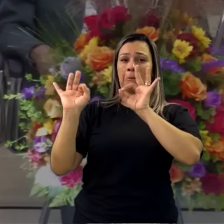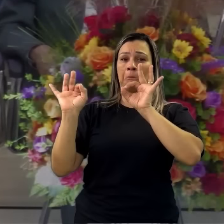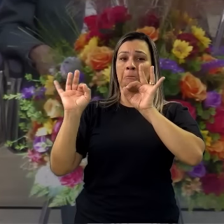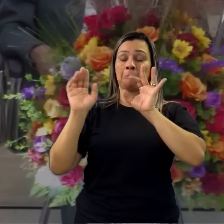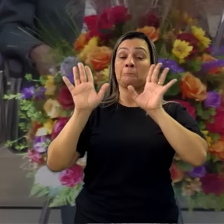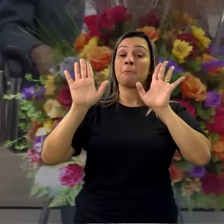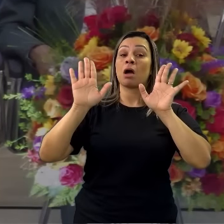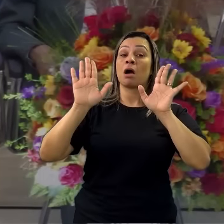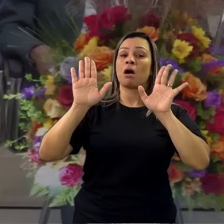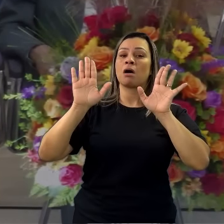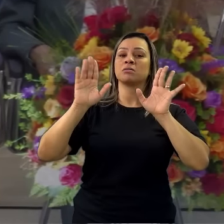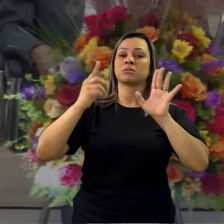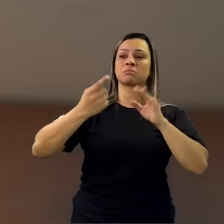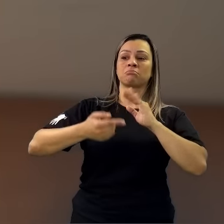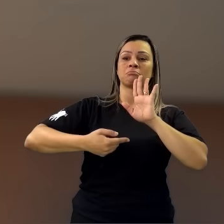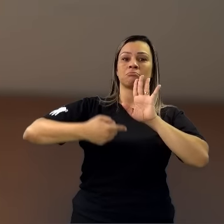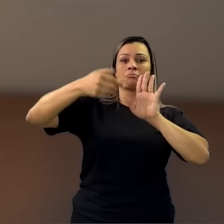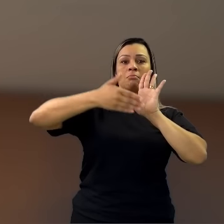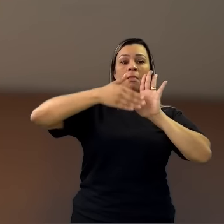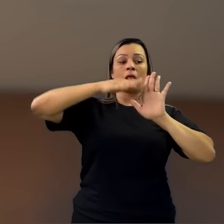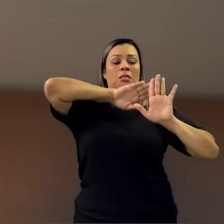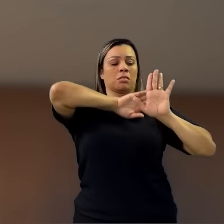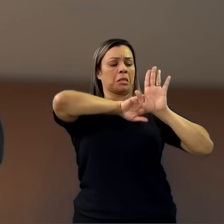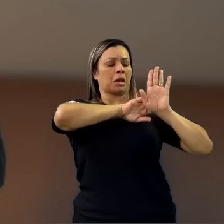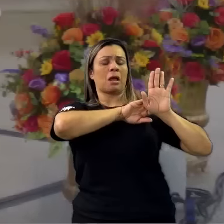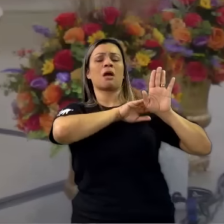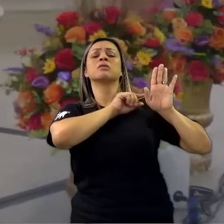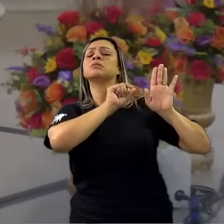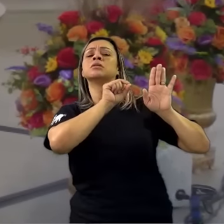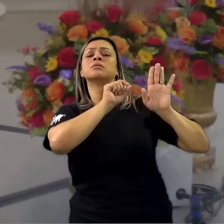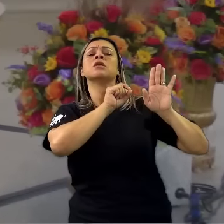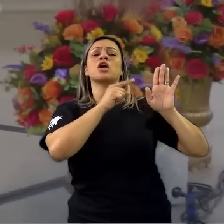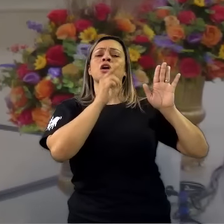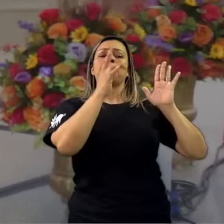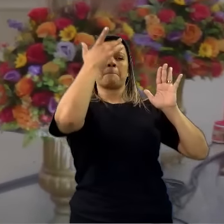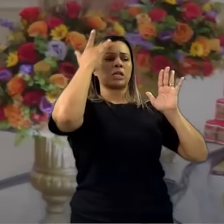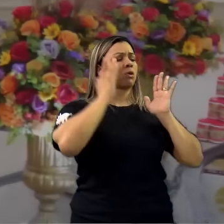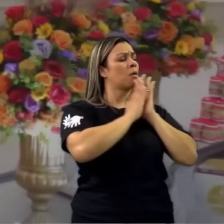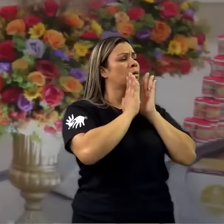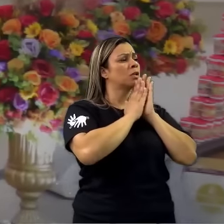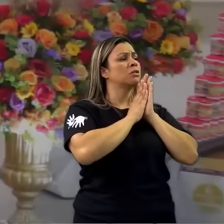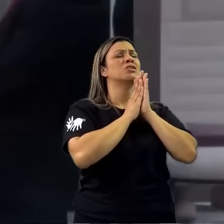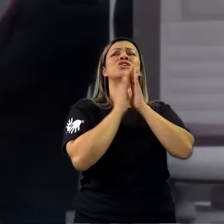vê que orou e disse Jesus hoje batiza Jesus hoje salva